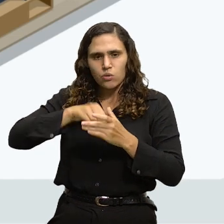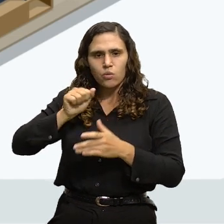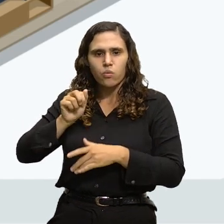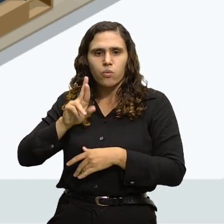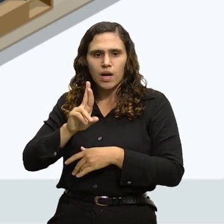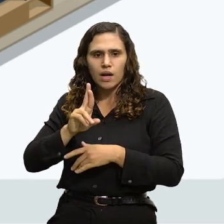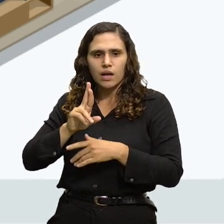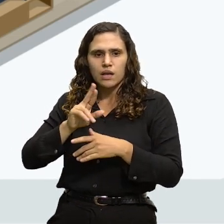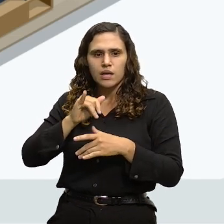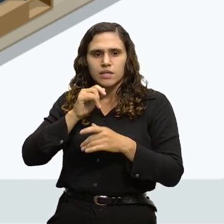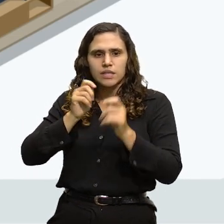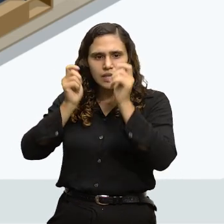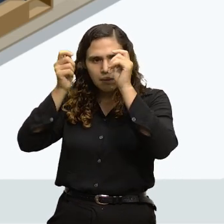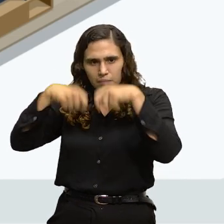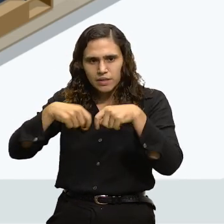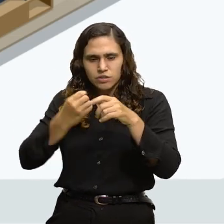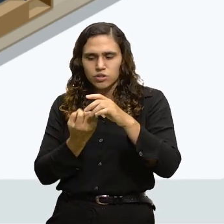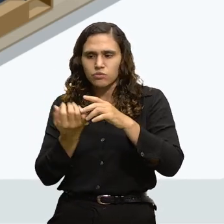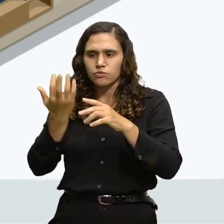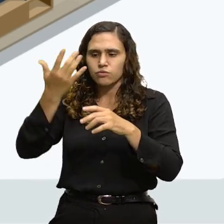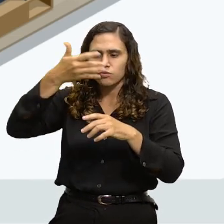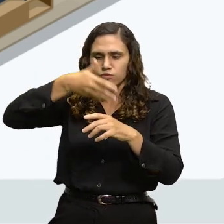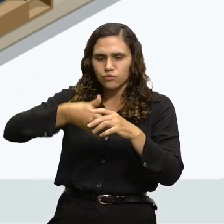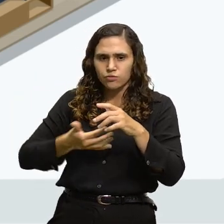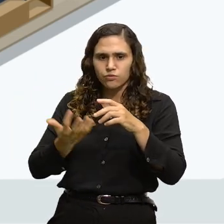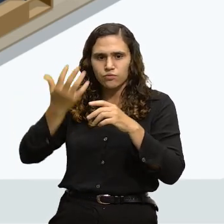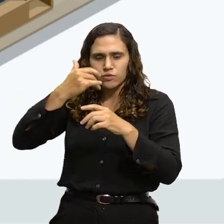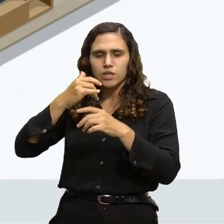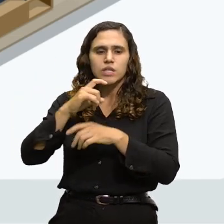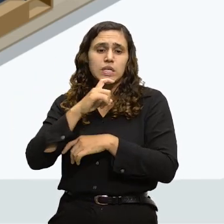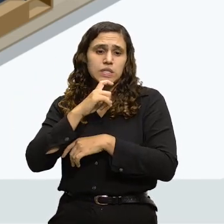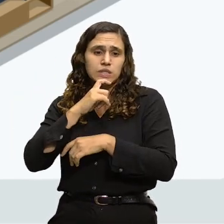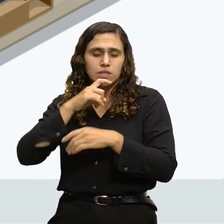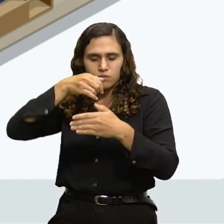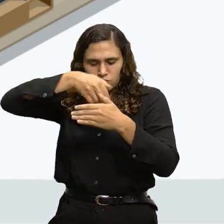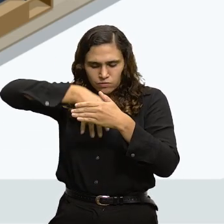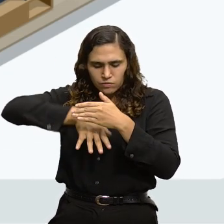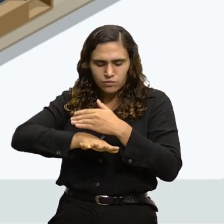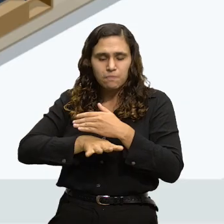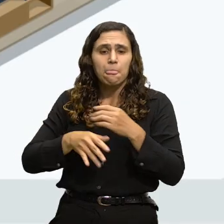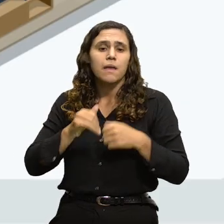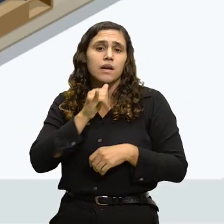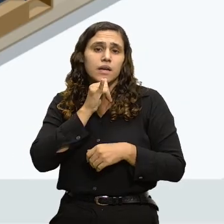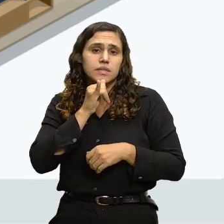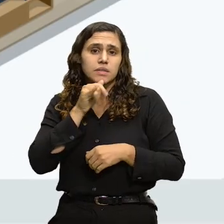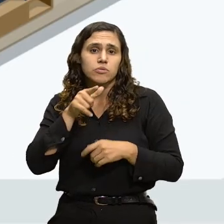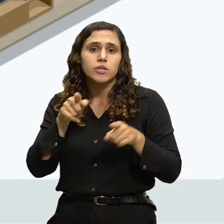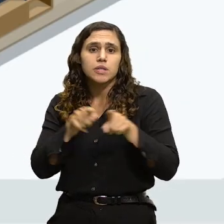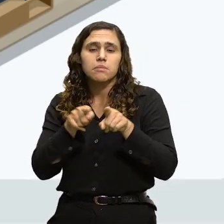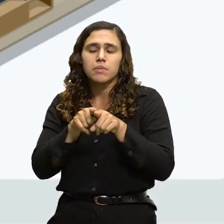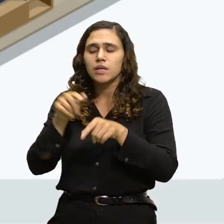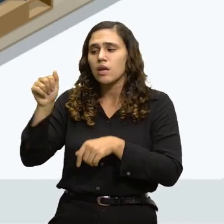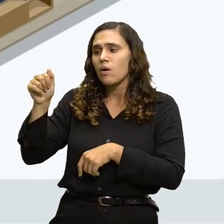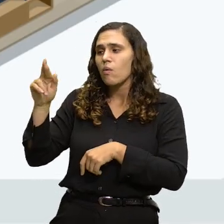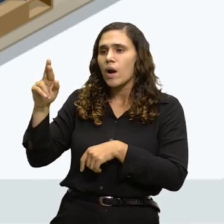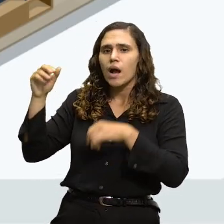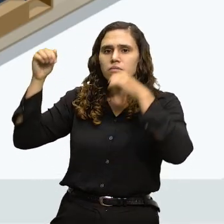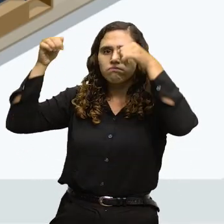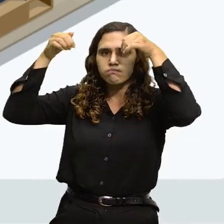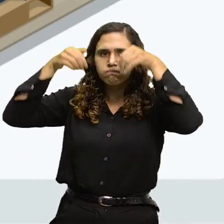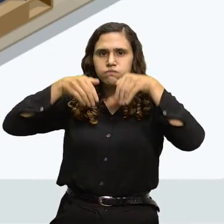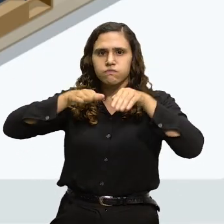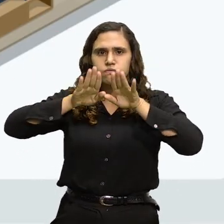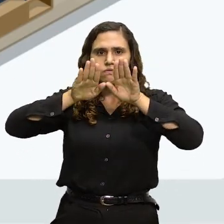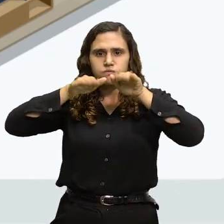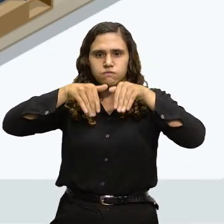desça, esfriando os alimentos que estão embaixo. O outro exemplo é o do ar-condicionado. Geralmente a gente usa o ar-condicionado na parte de cima da